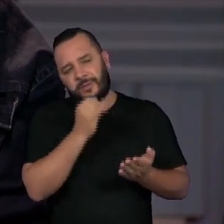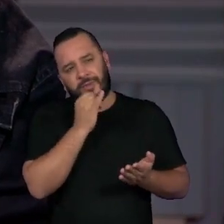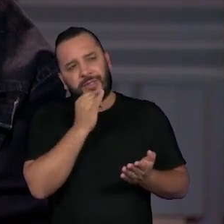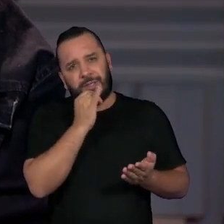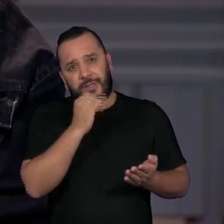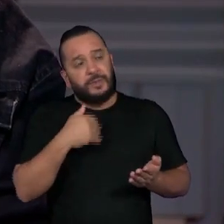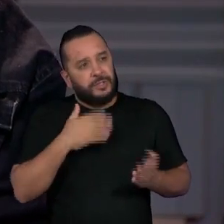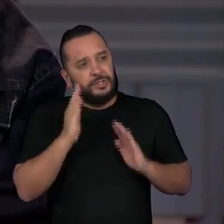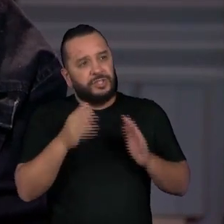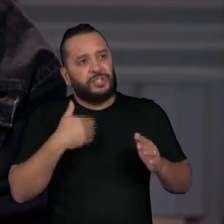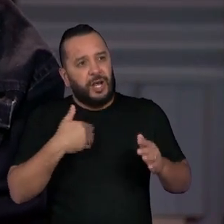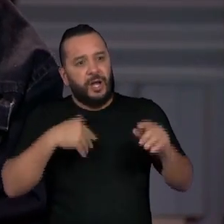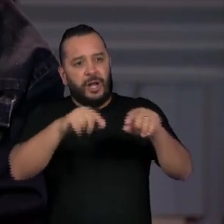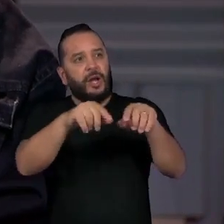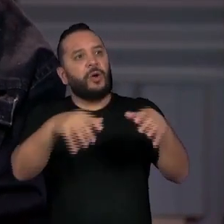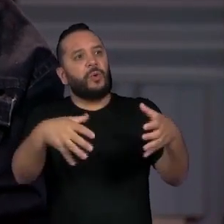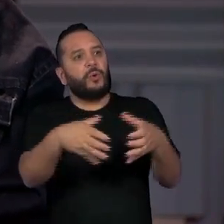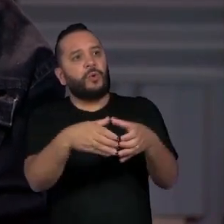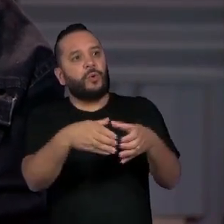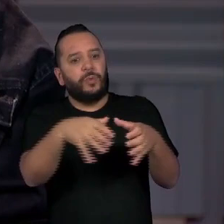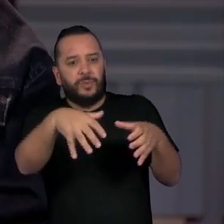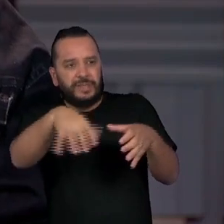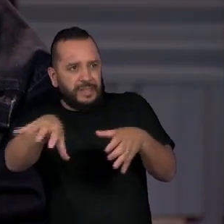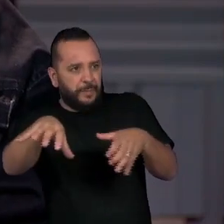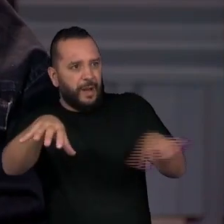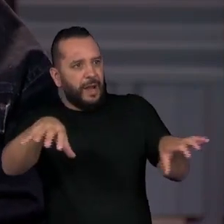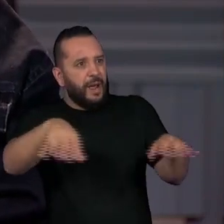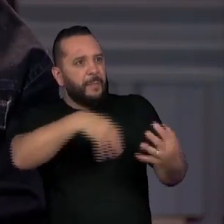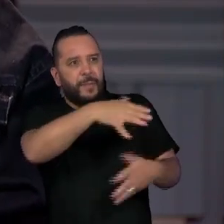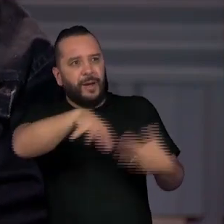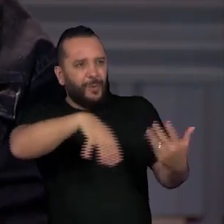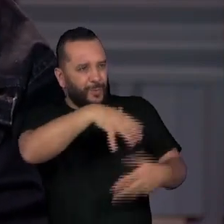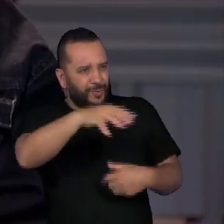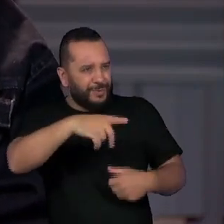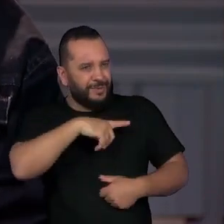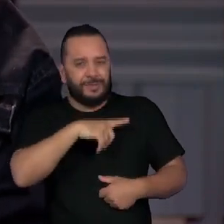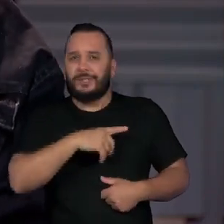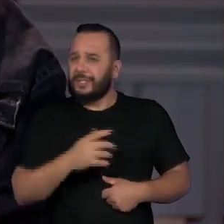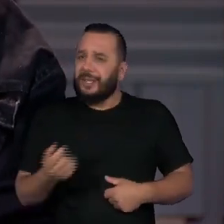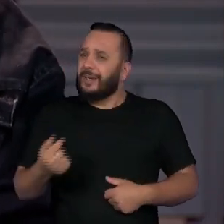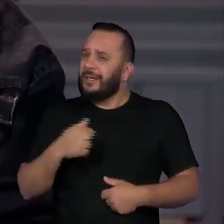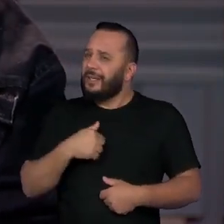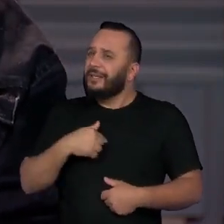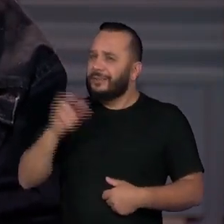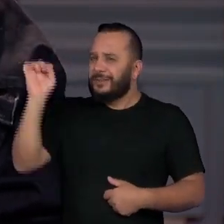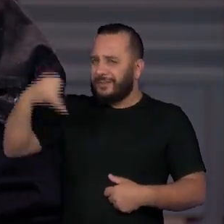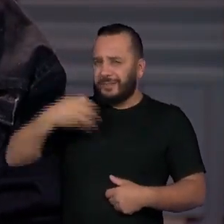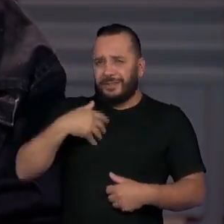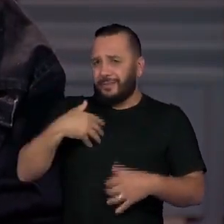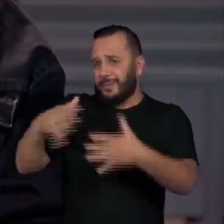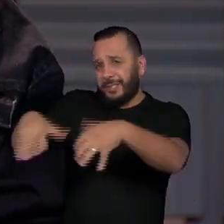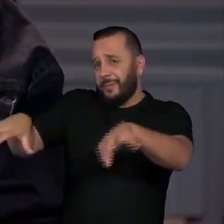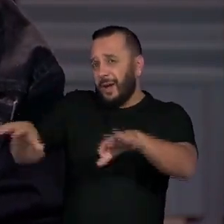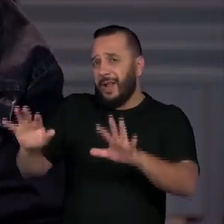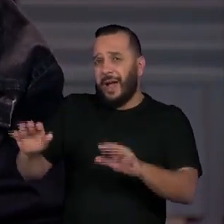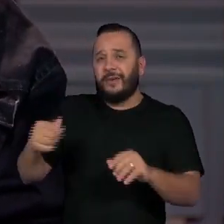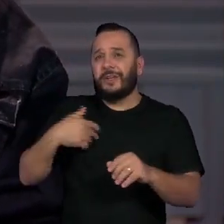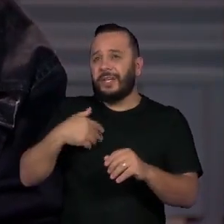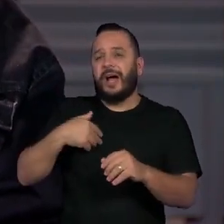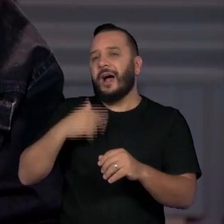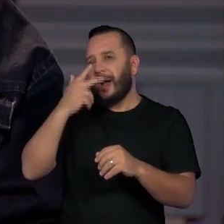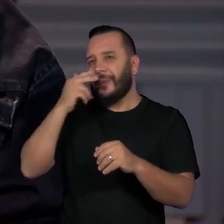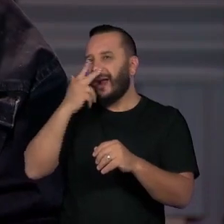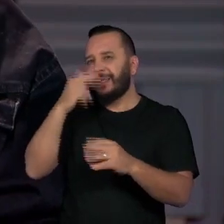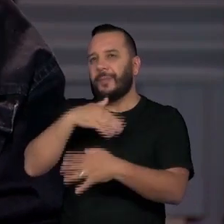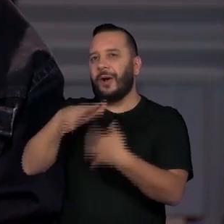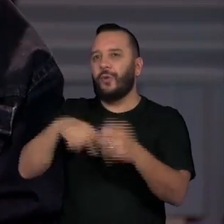elas separaram muita bagunça muita bagunça eu era uma dessas aí que que acontecia espalhava a bagunça